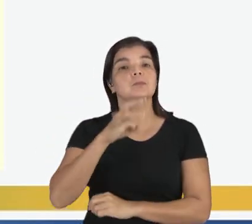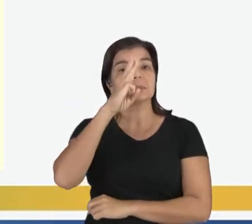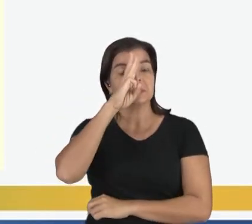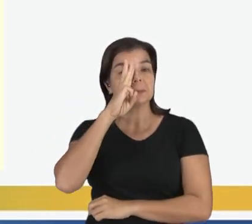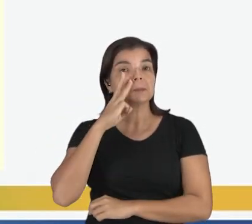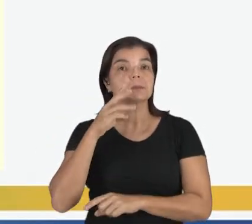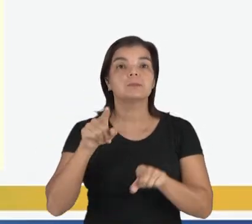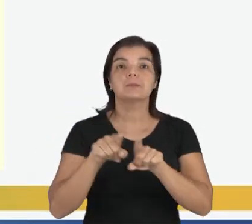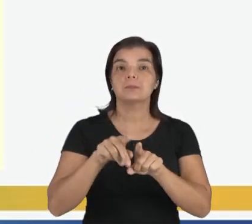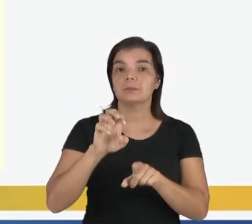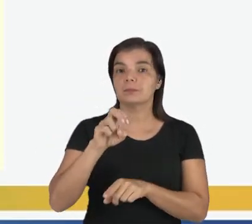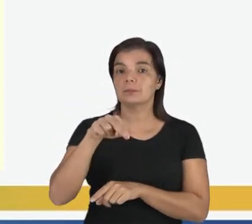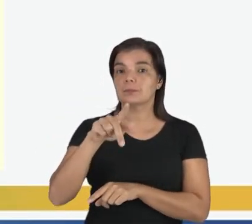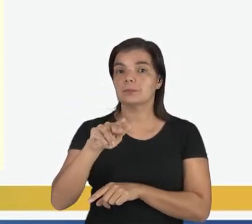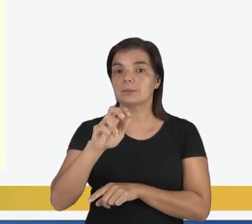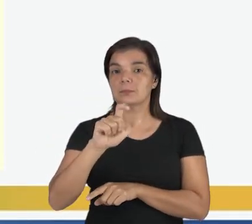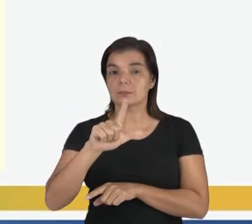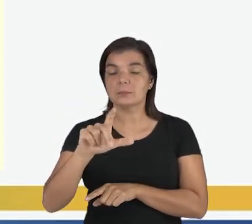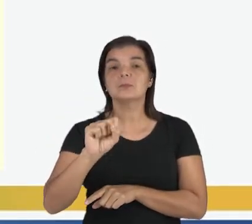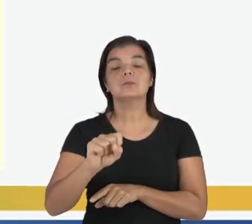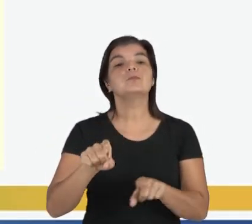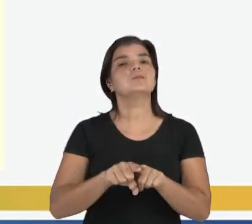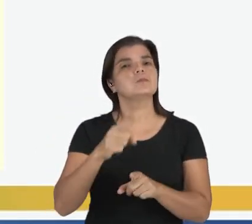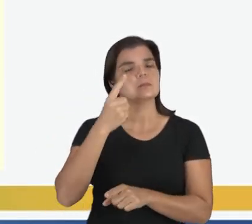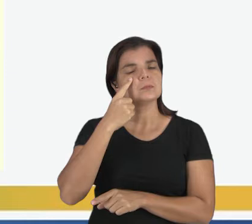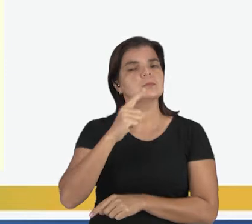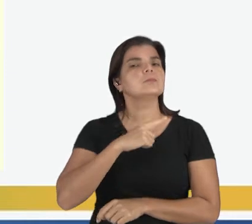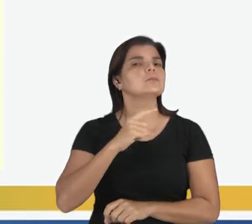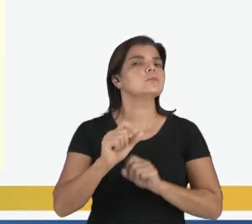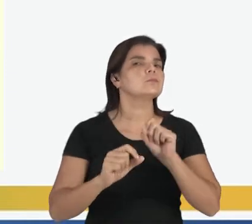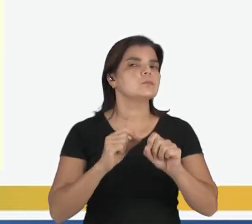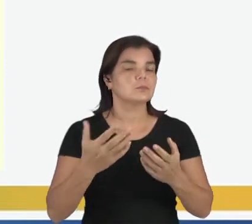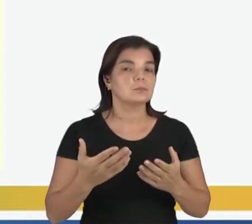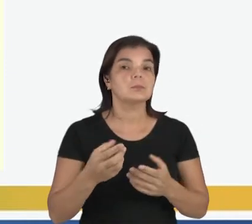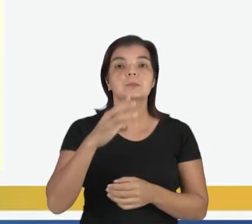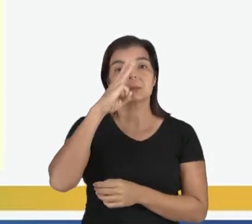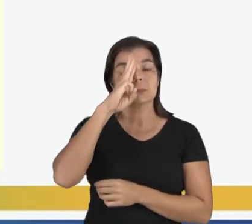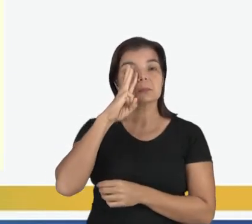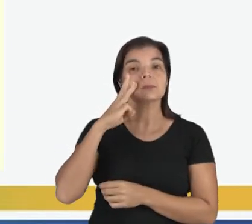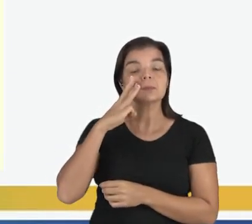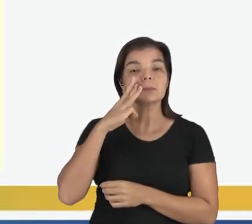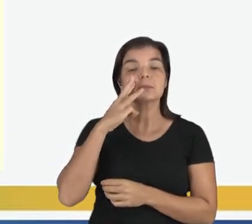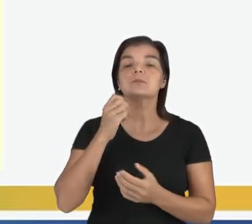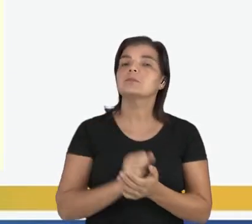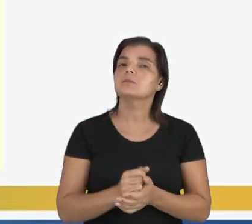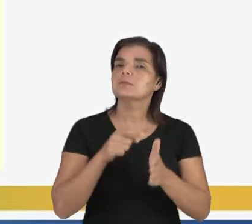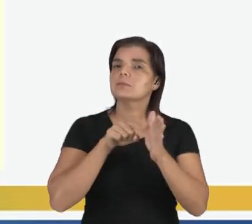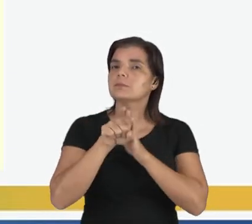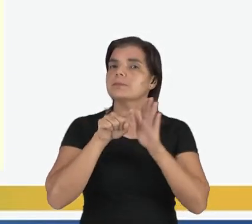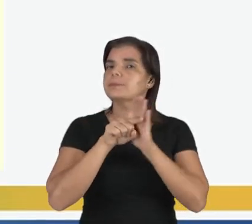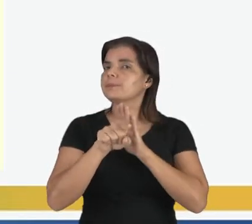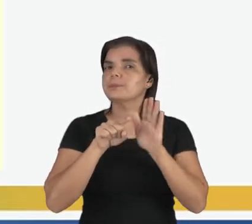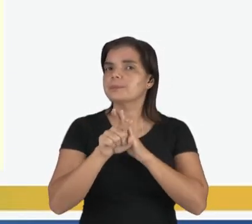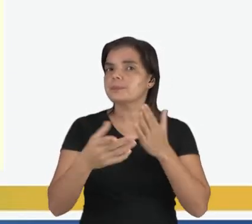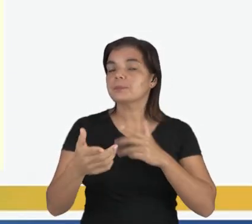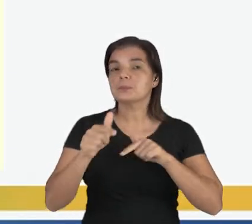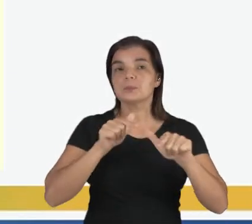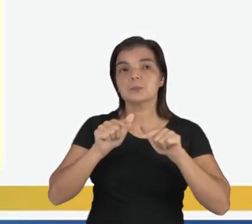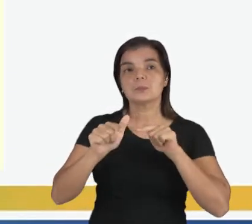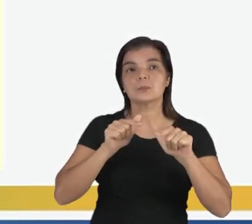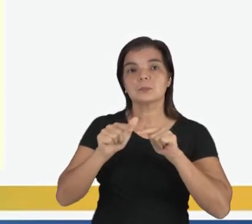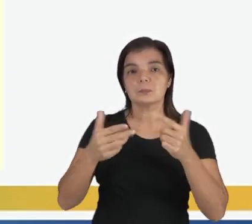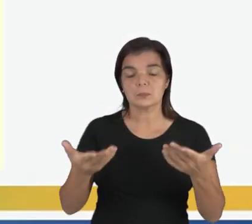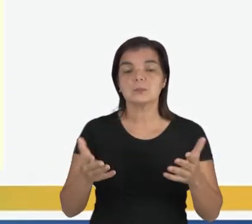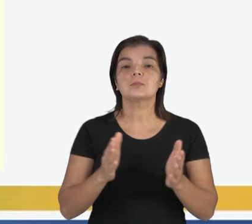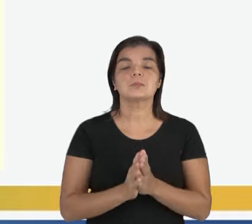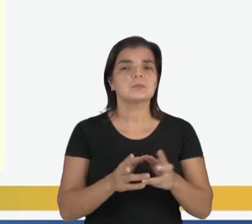Karl Marx e Friedrich Engels, né, que aí a gente vai ter Karl Marx questionando, né, o trabalhador,